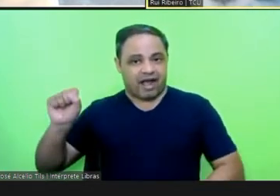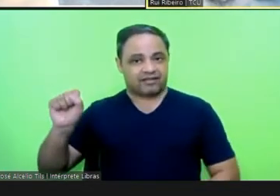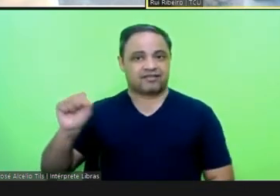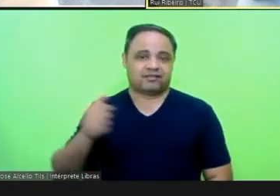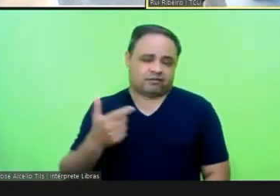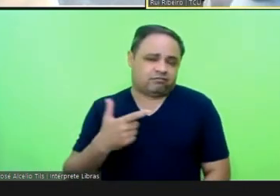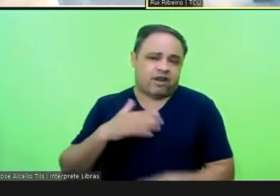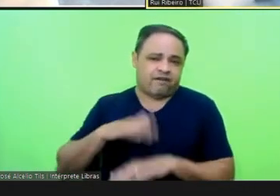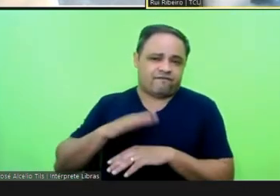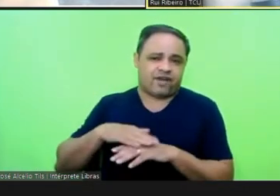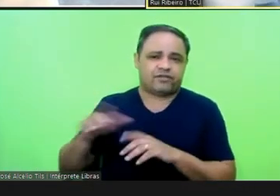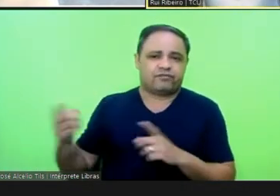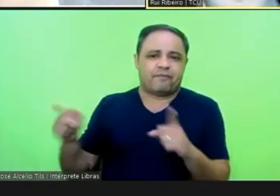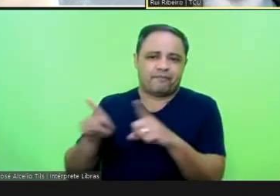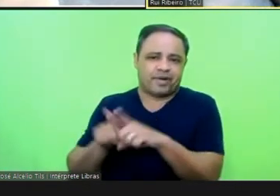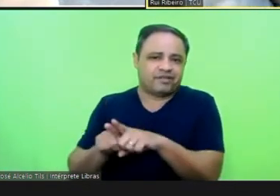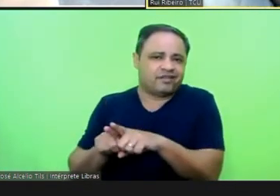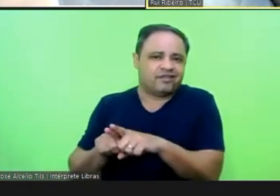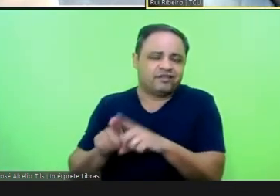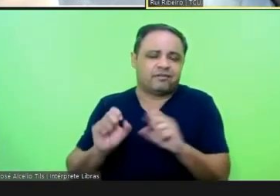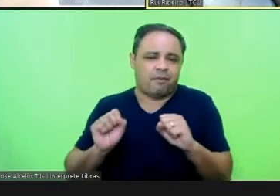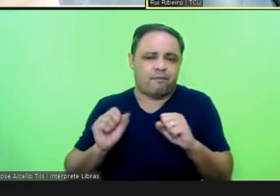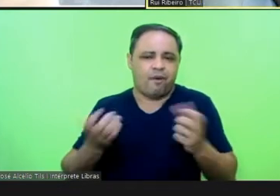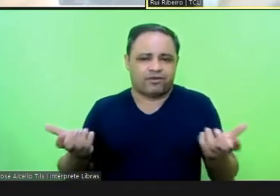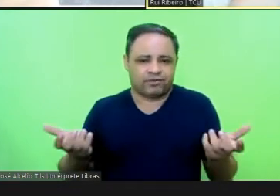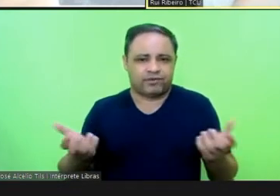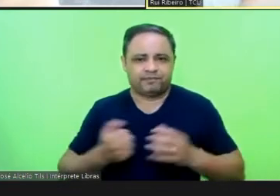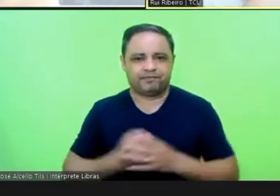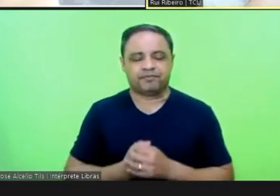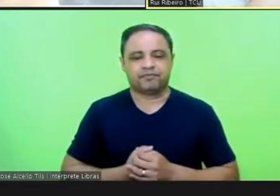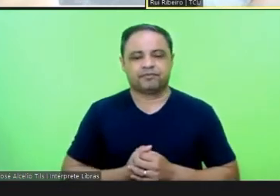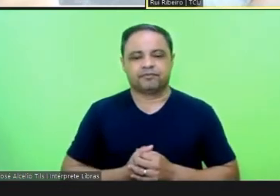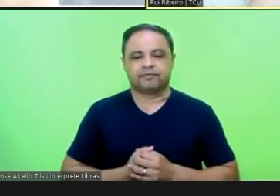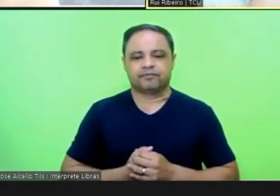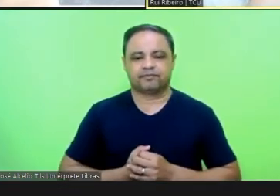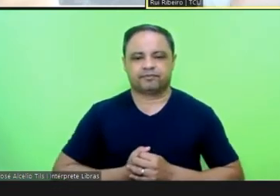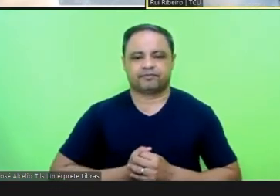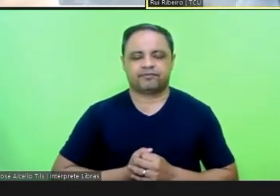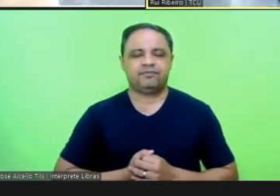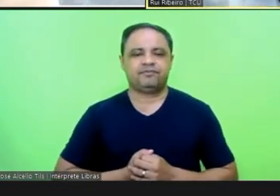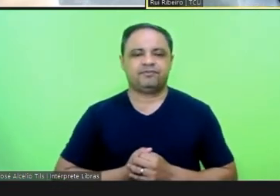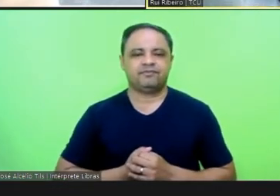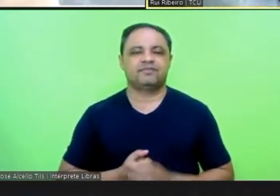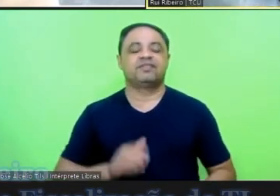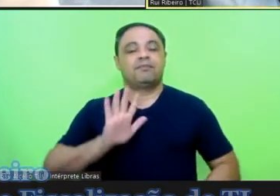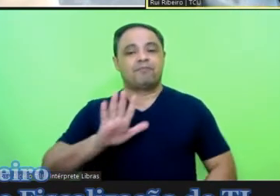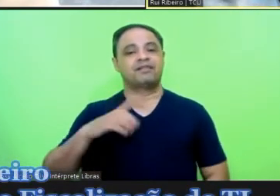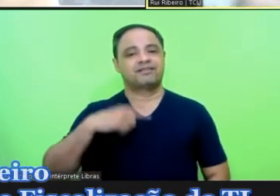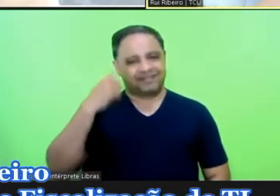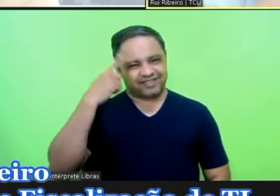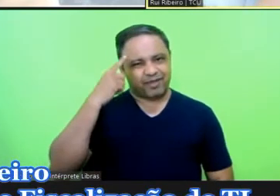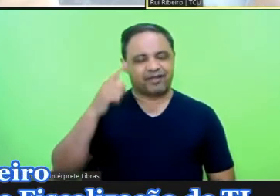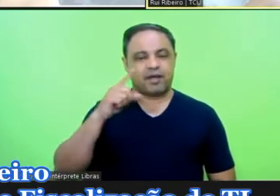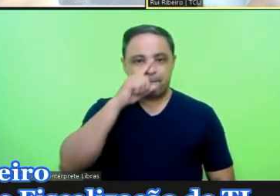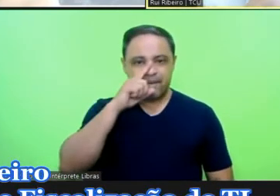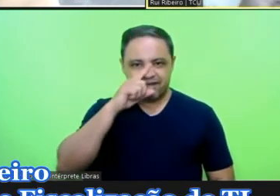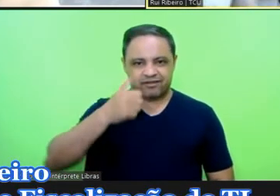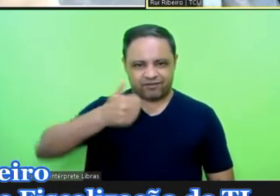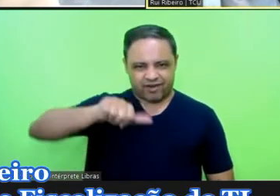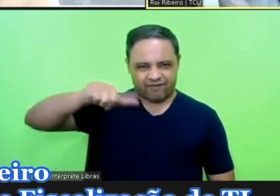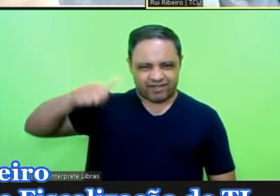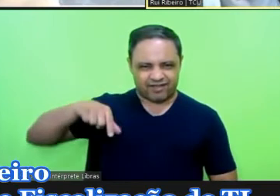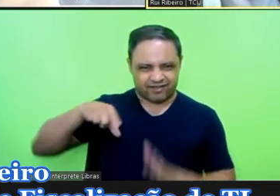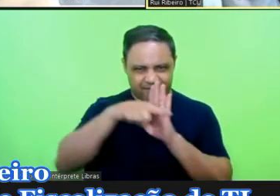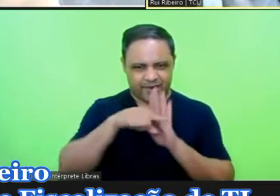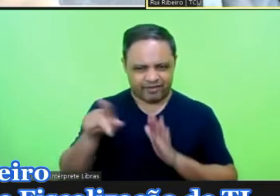fazer uma parceria com esse futuro parceiro lá, vamos dizer assim. Tá? Levantamento de riscos, que foi a última pergunta